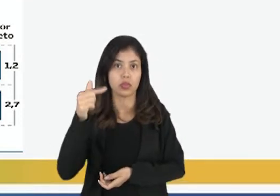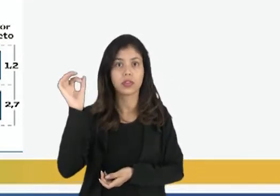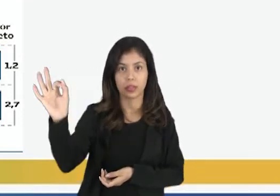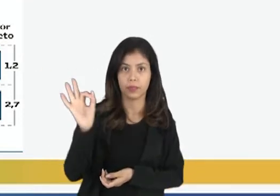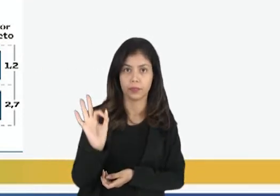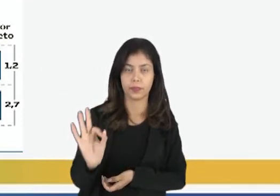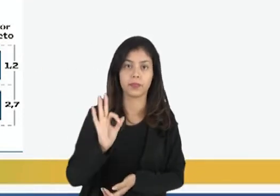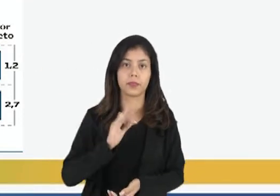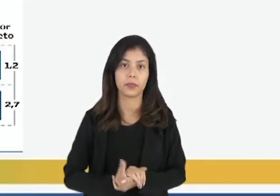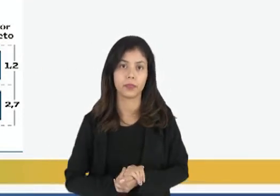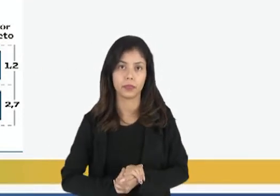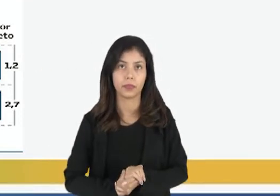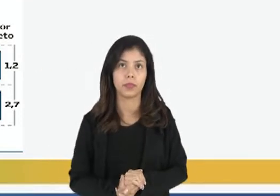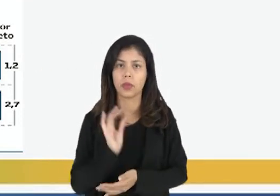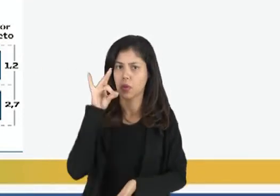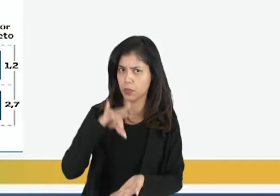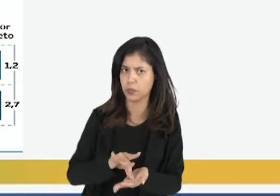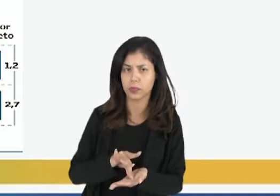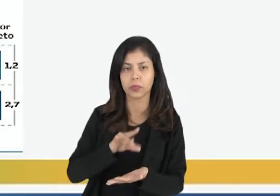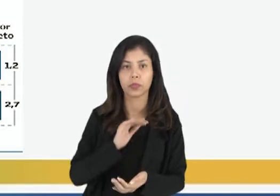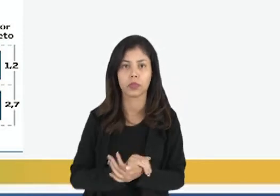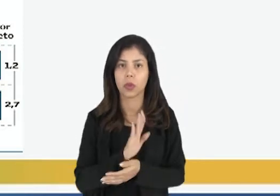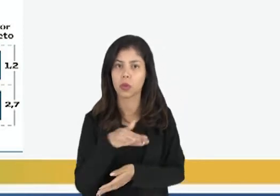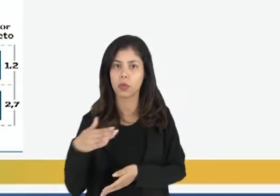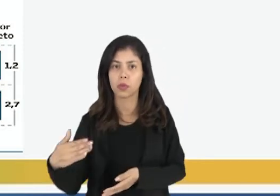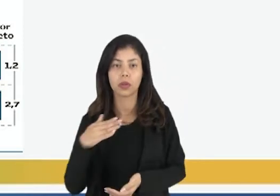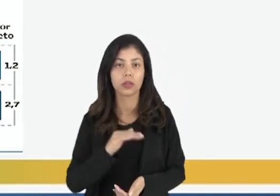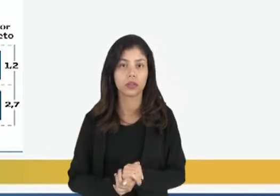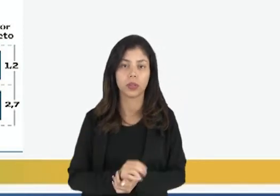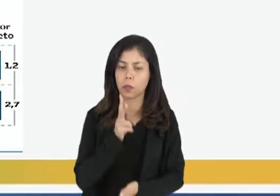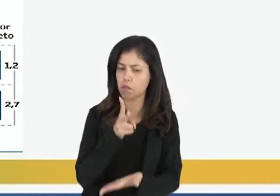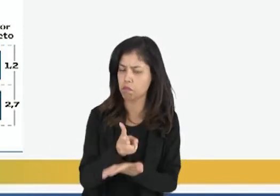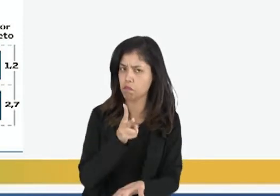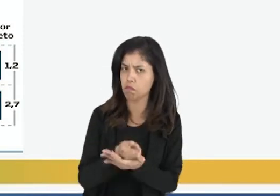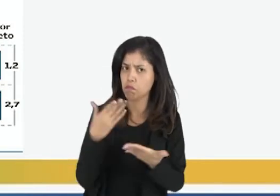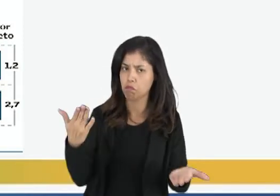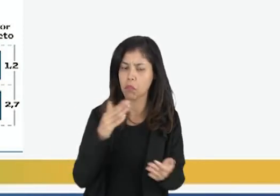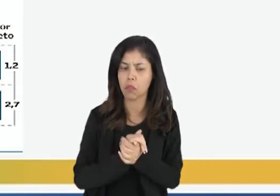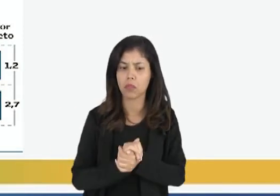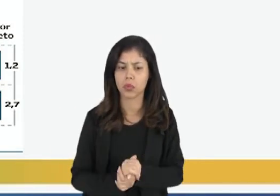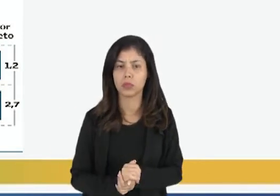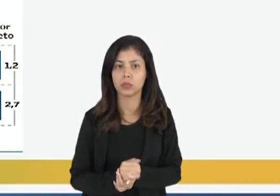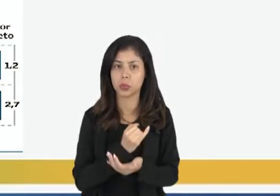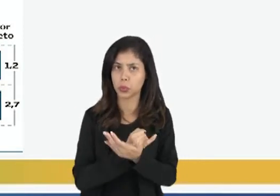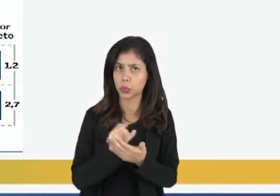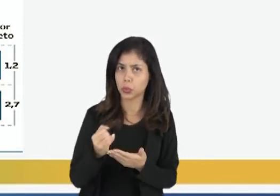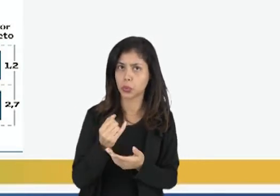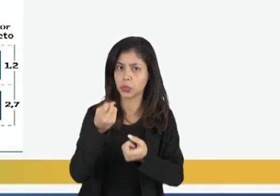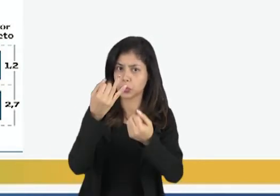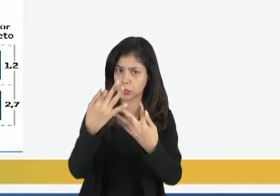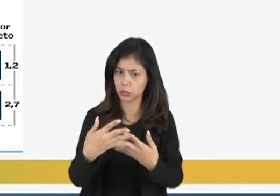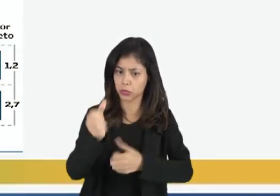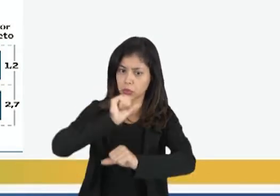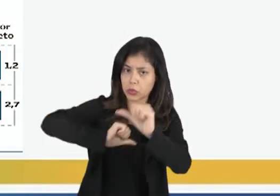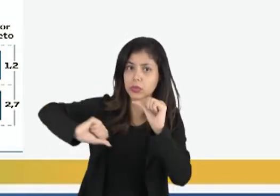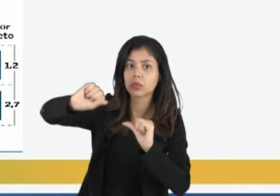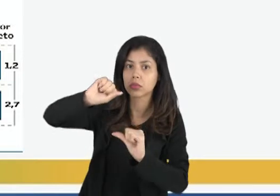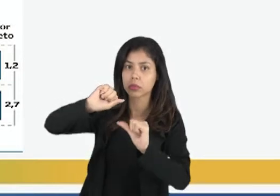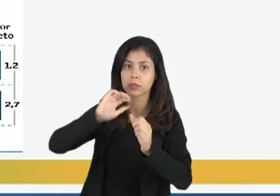2,7%. Então essa é a realidade, enquanto até mesmo na questão do nível de instrução ocorre uma